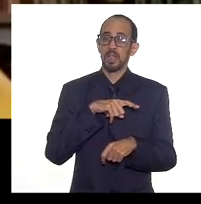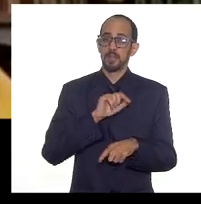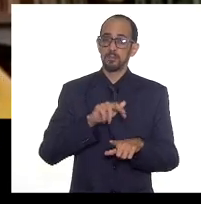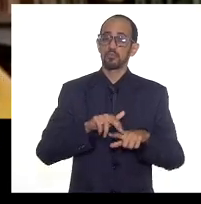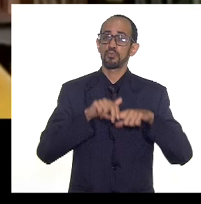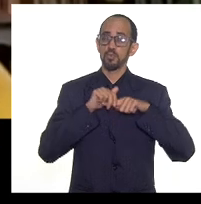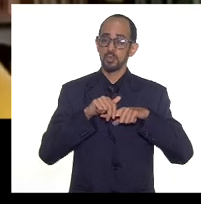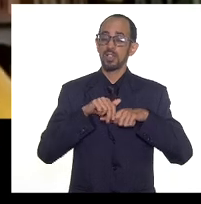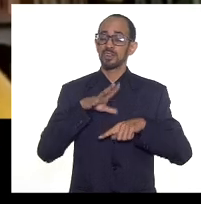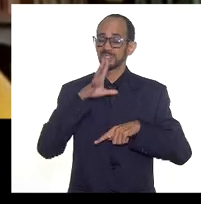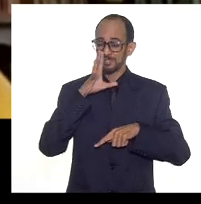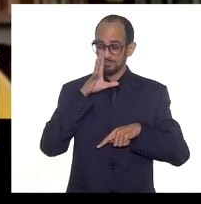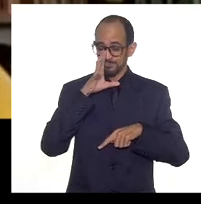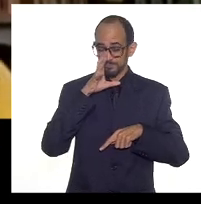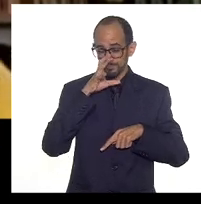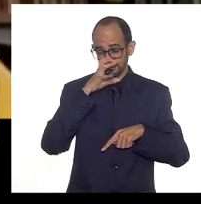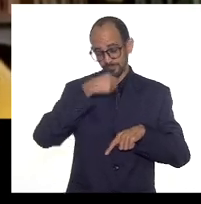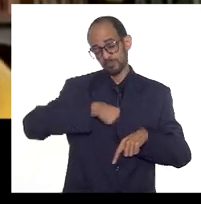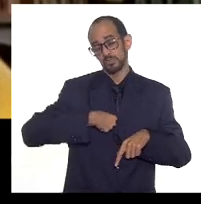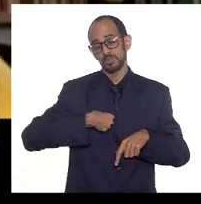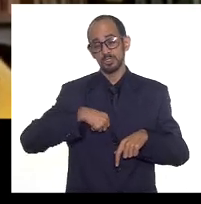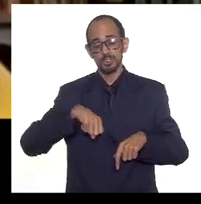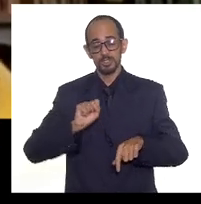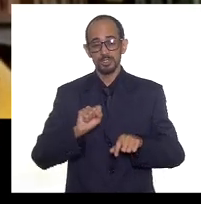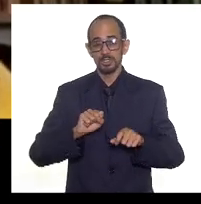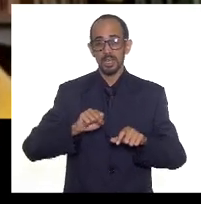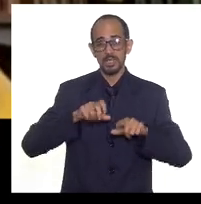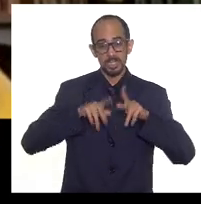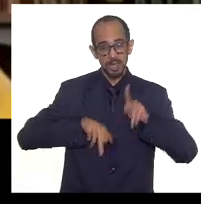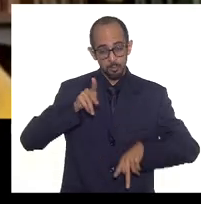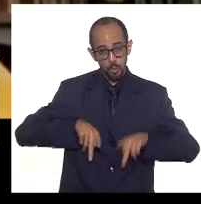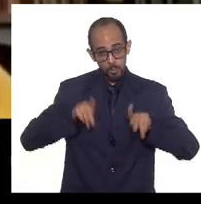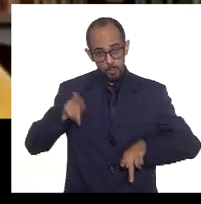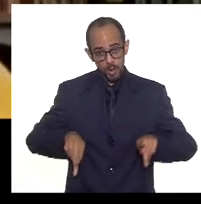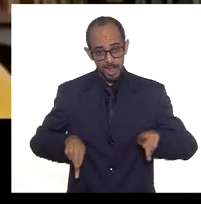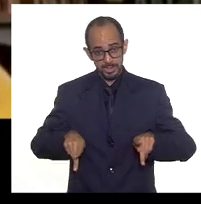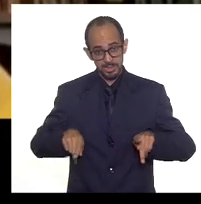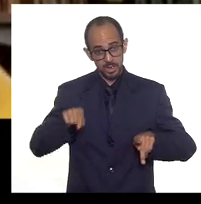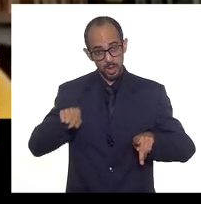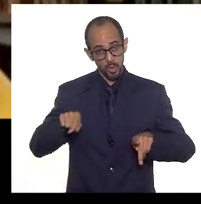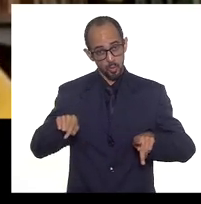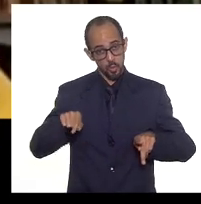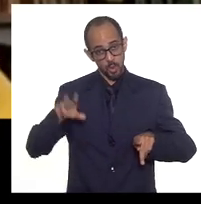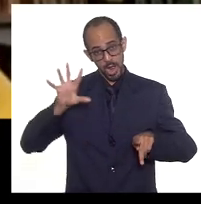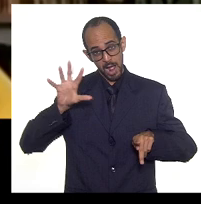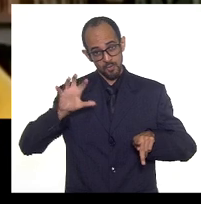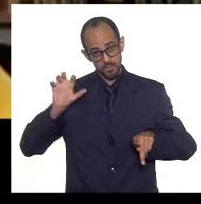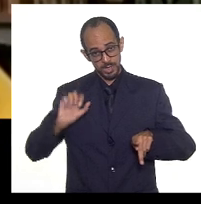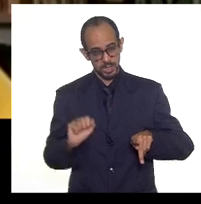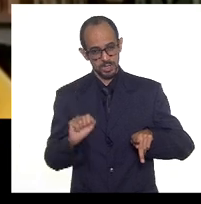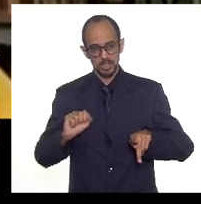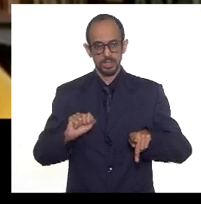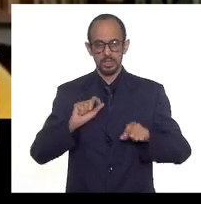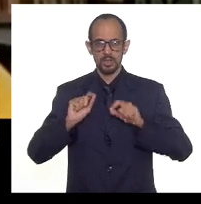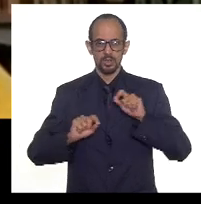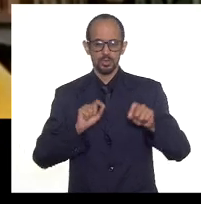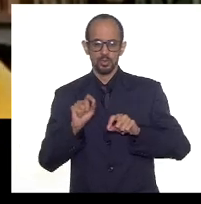pela resistência dessa população afro-religiosa, né,